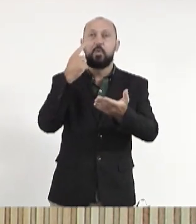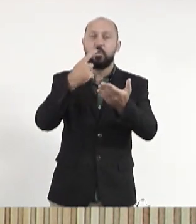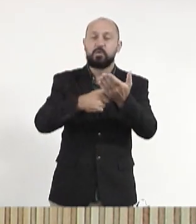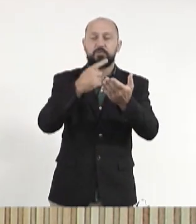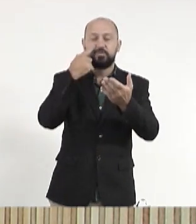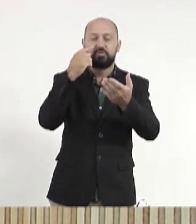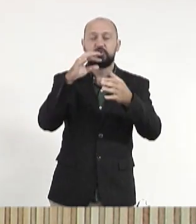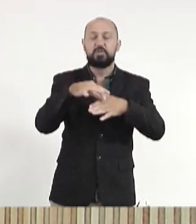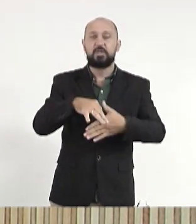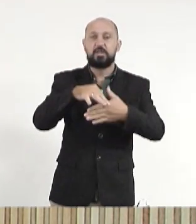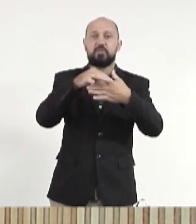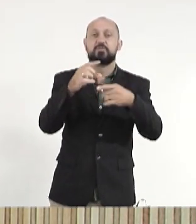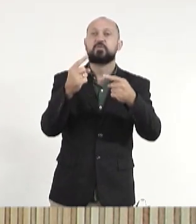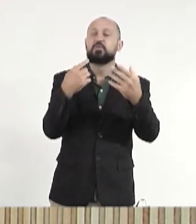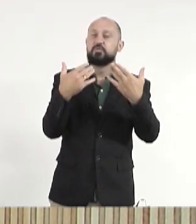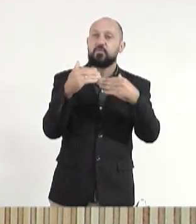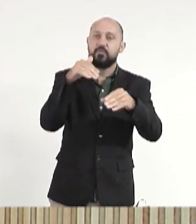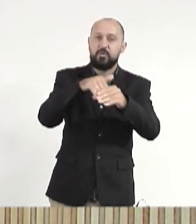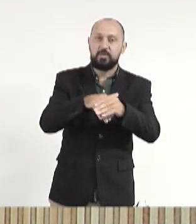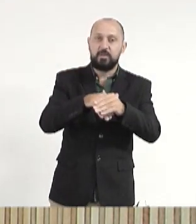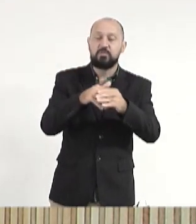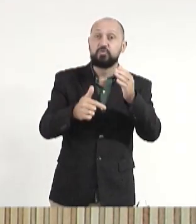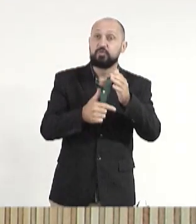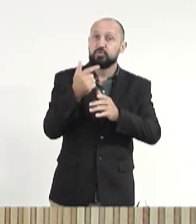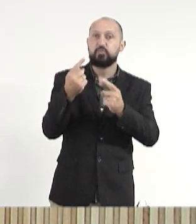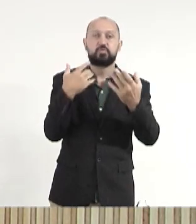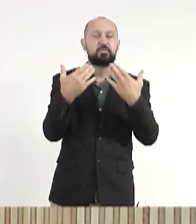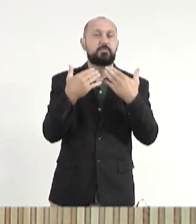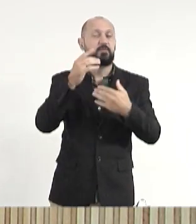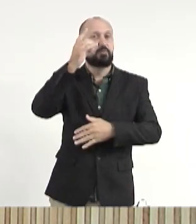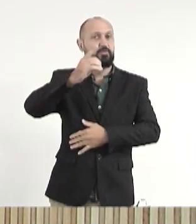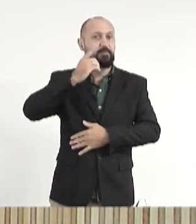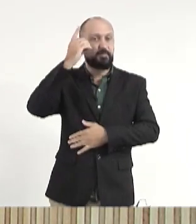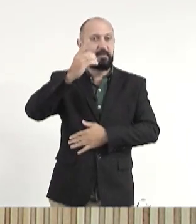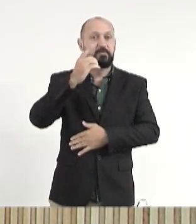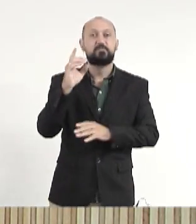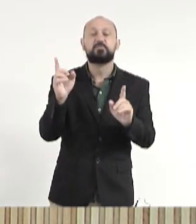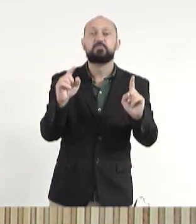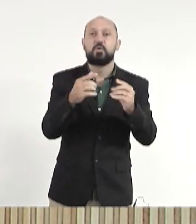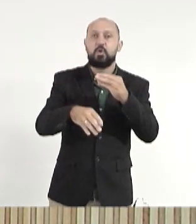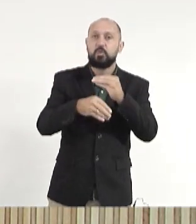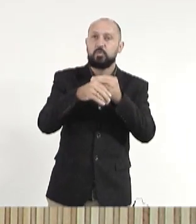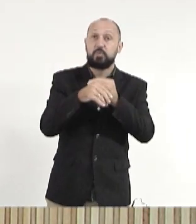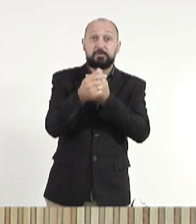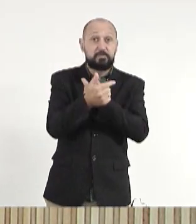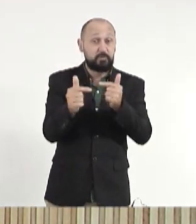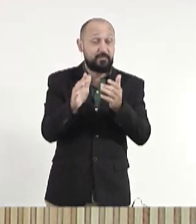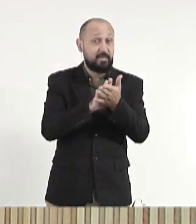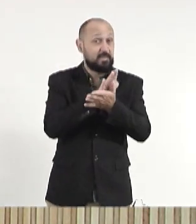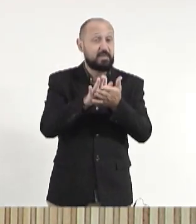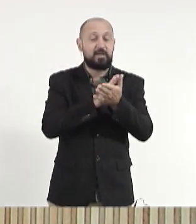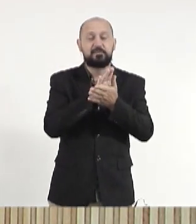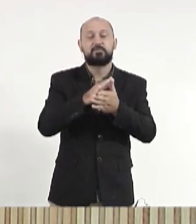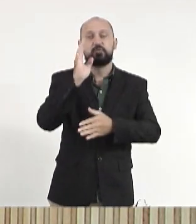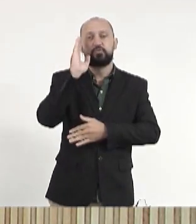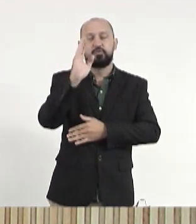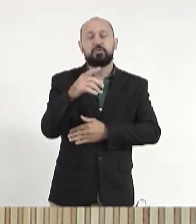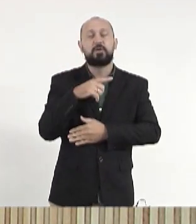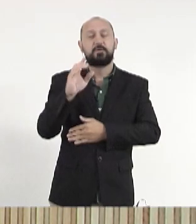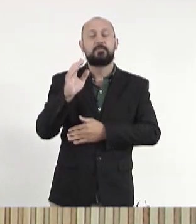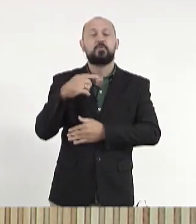de liderança e hoje foi discutida, votada e aprovada em segunda discussão pelos deputados. Não houve emendas ao longo da tramitação, então já segue